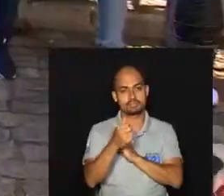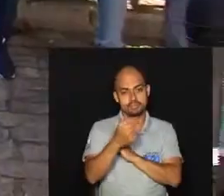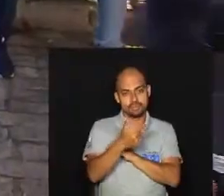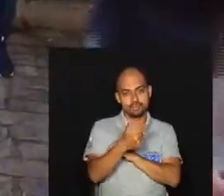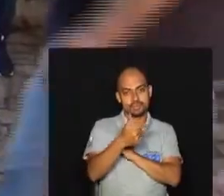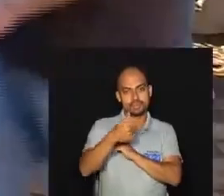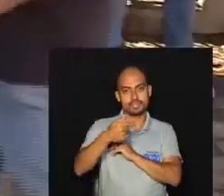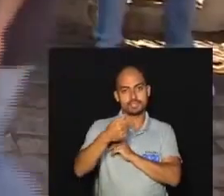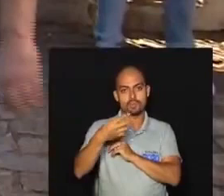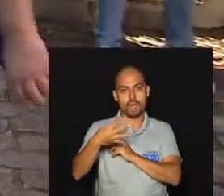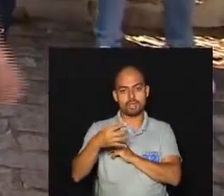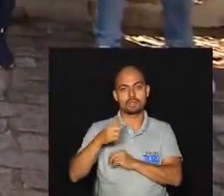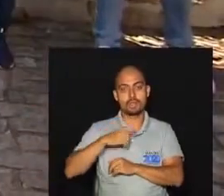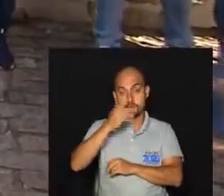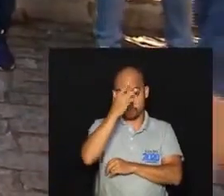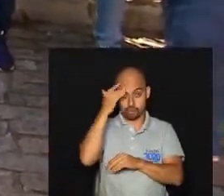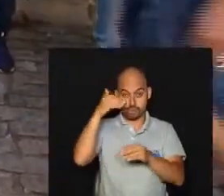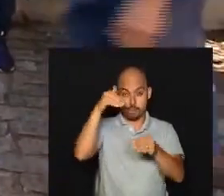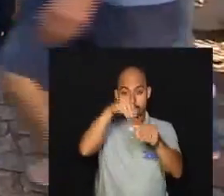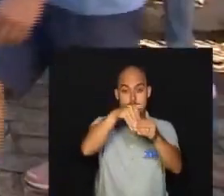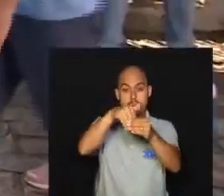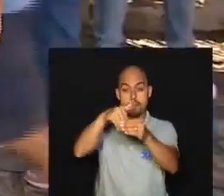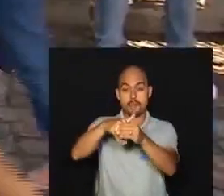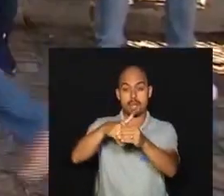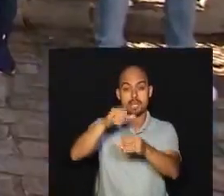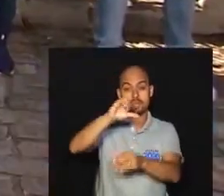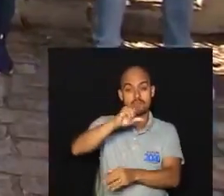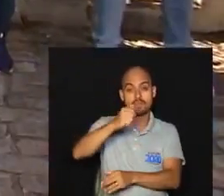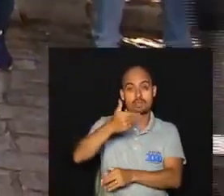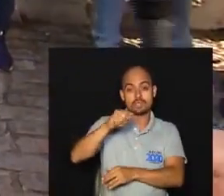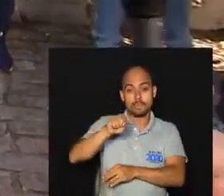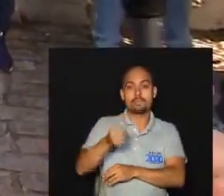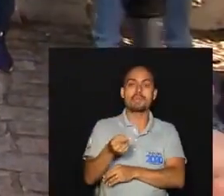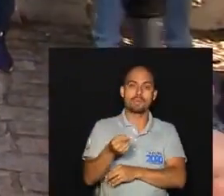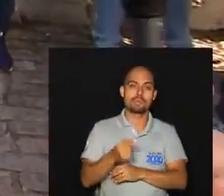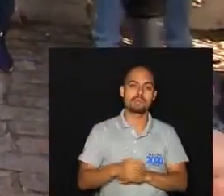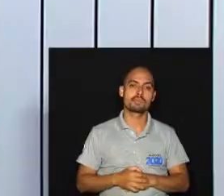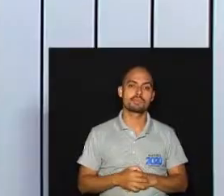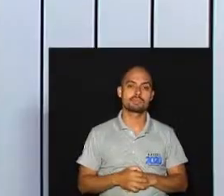onde há mais de 92 mil eleitores. É com você, Gabriel.